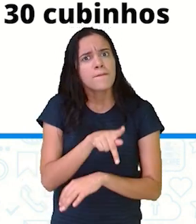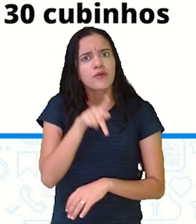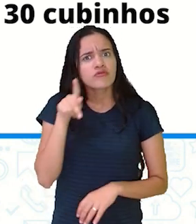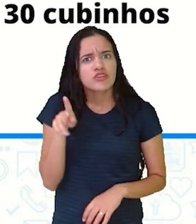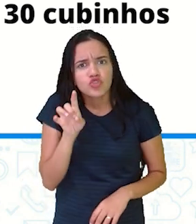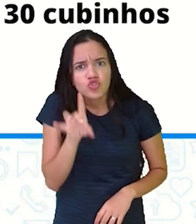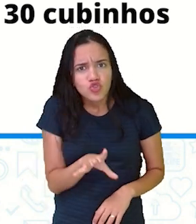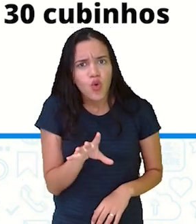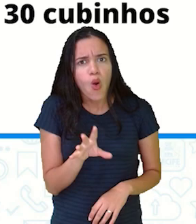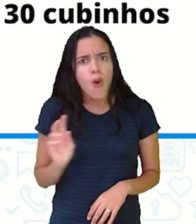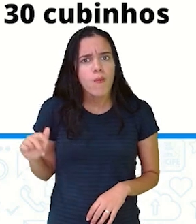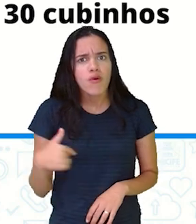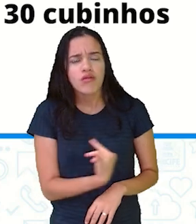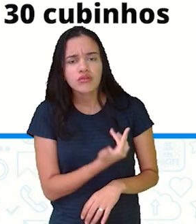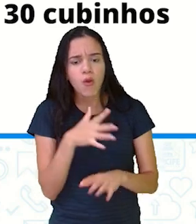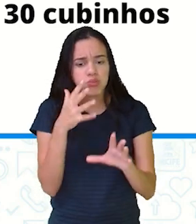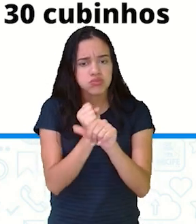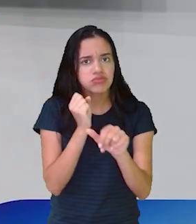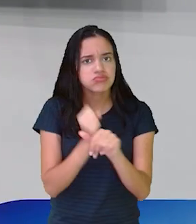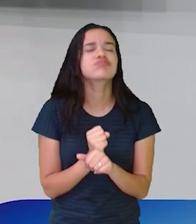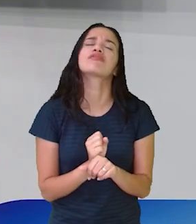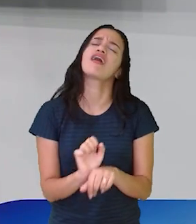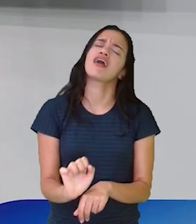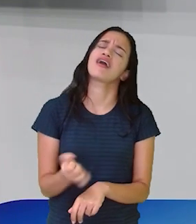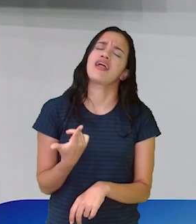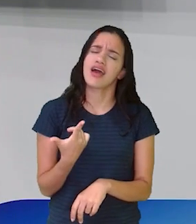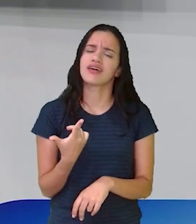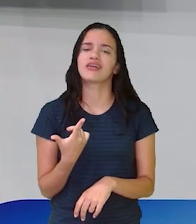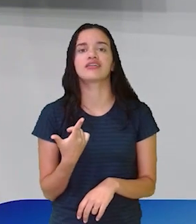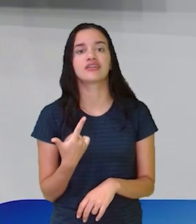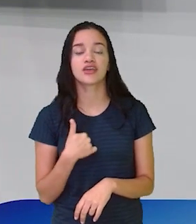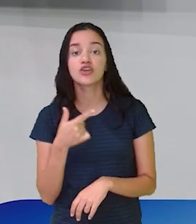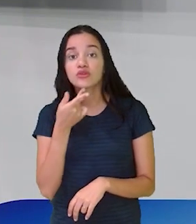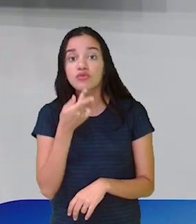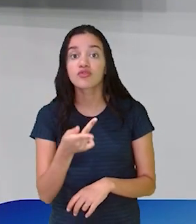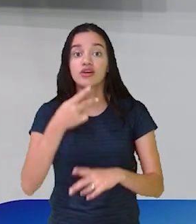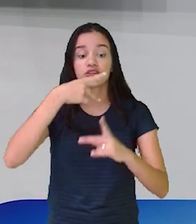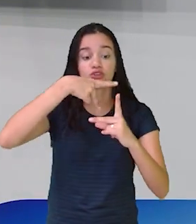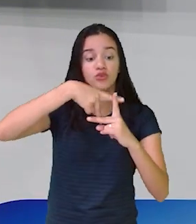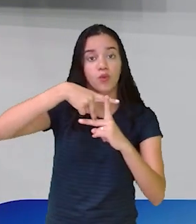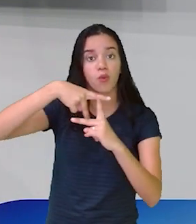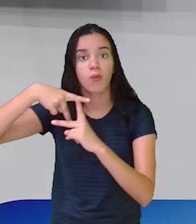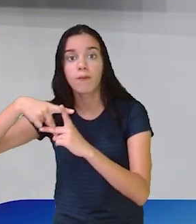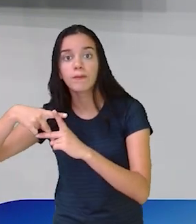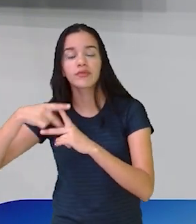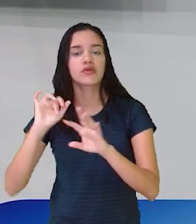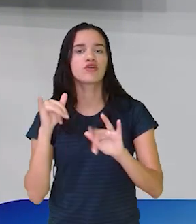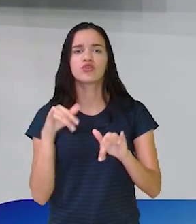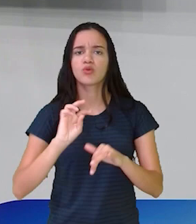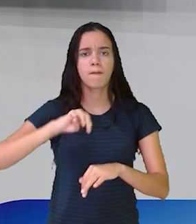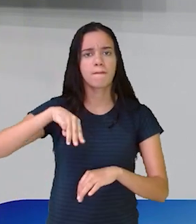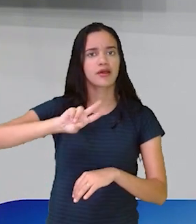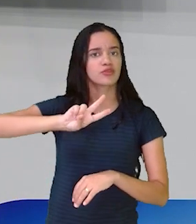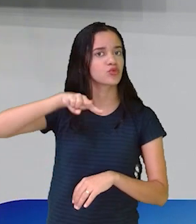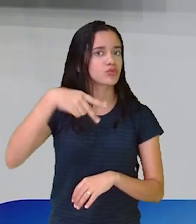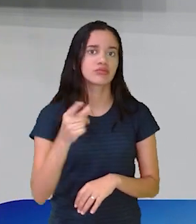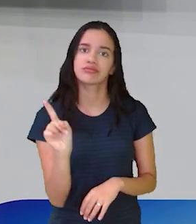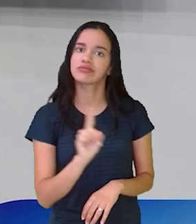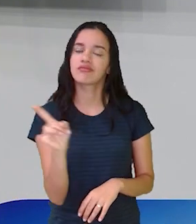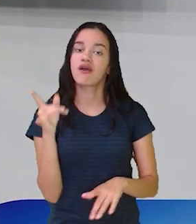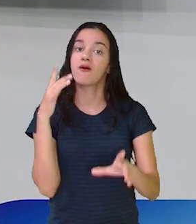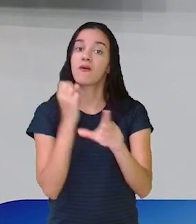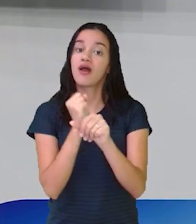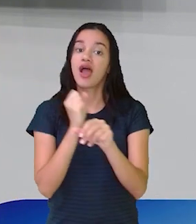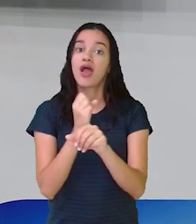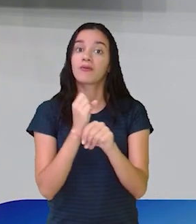Professora, é só isso para a gente medir esse volume? Claro, né? Eu estou falando de cubinhos aqui, eu não coloquei metros cúbicos, não. Isso é um cálculo